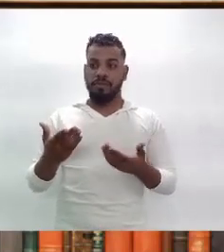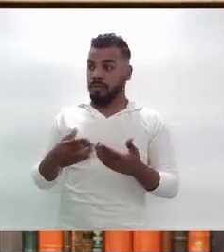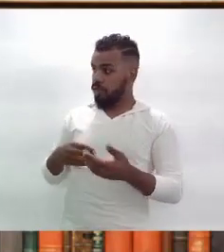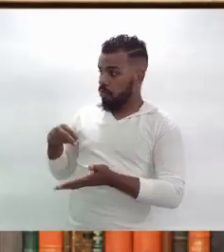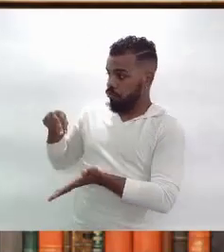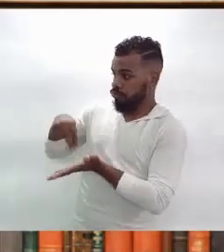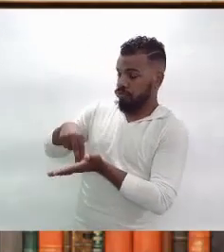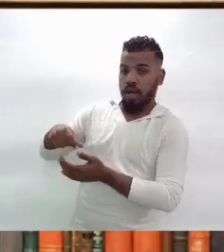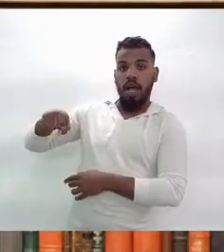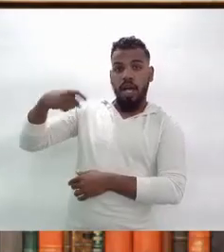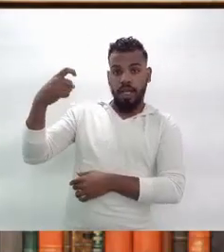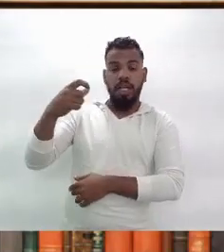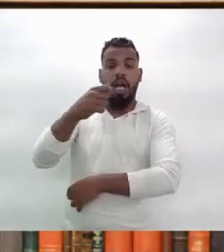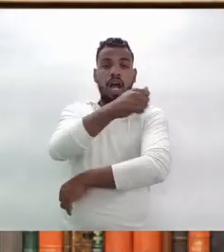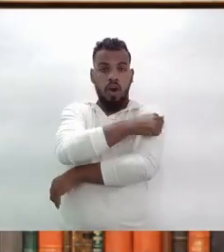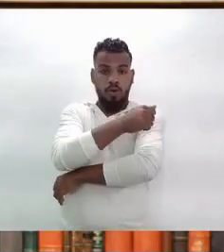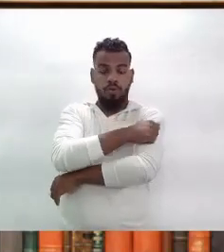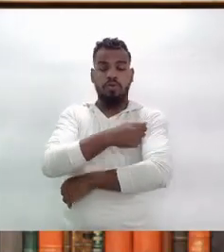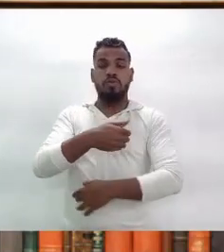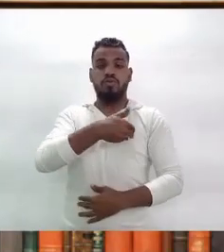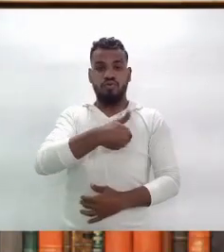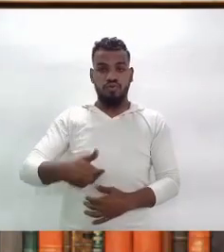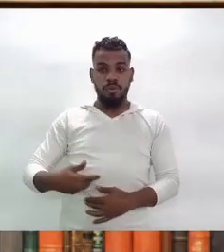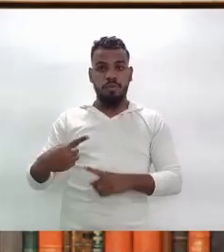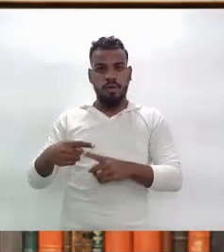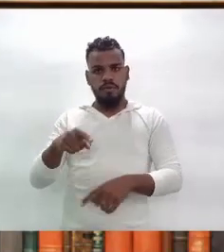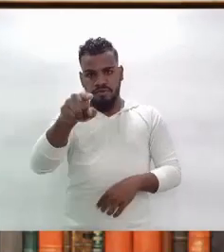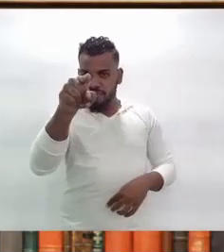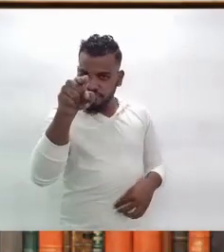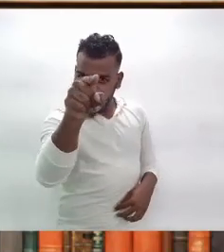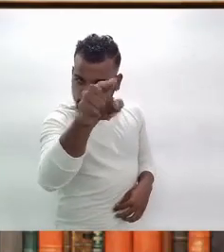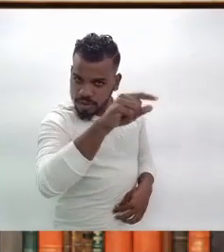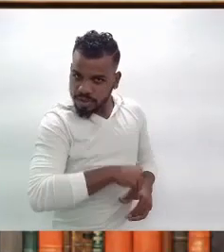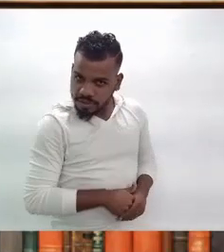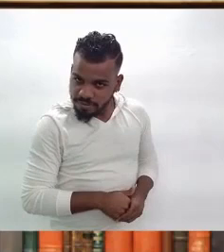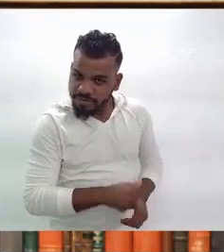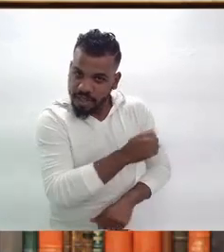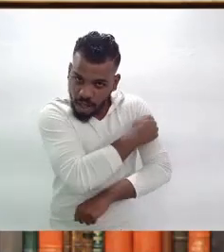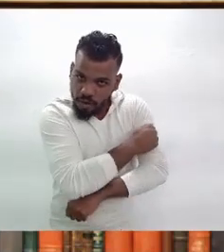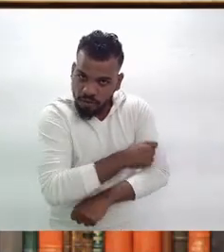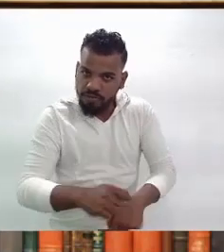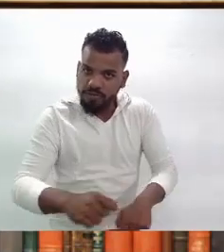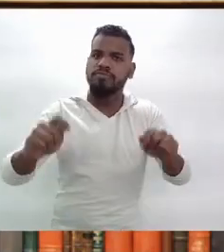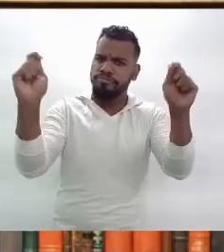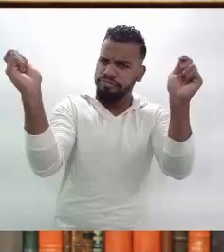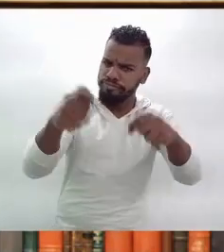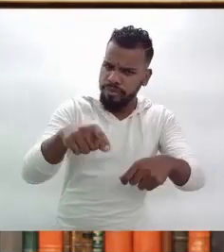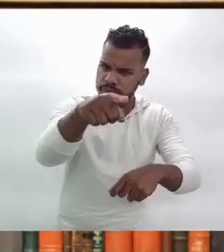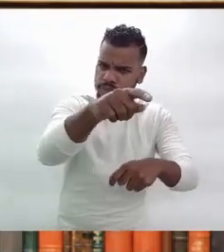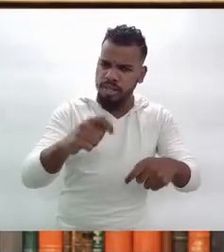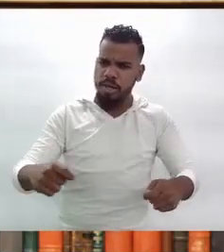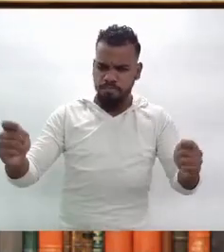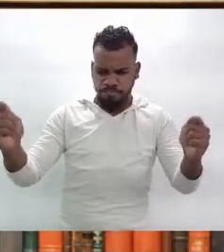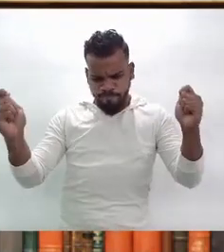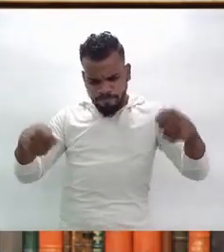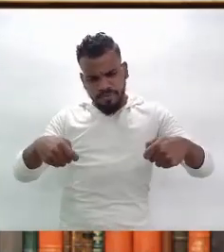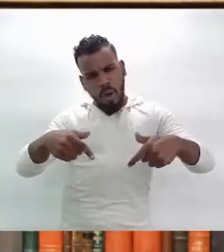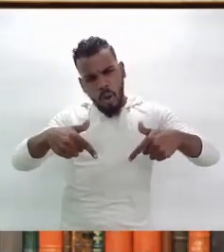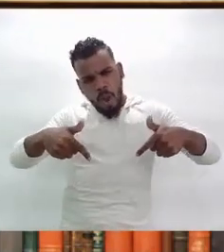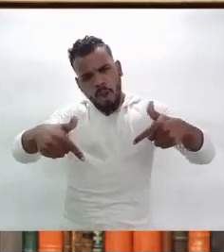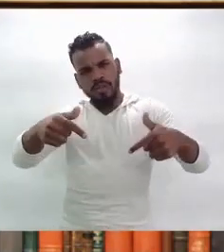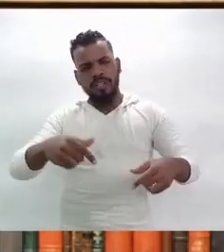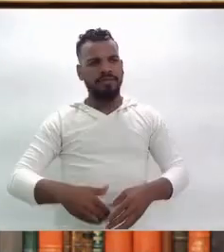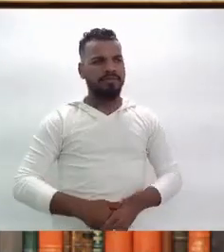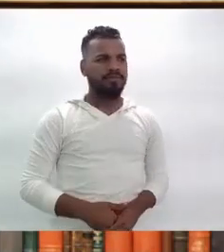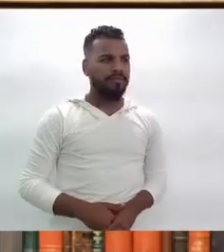estudante da rede estadual de ensino, para mostrar que você, estudante, tem e deve essa capacidade de lutar.